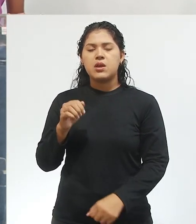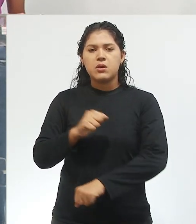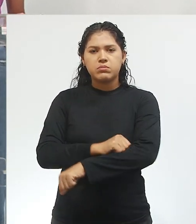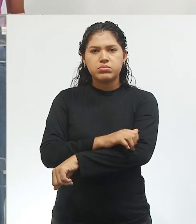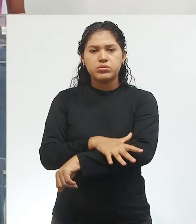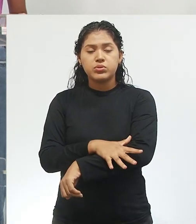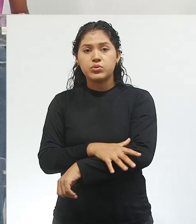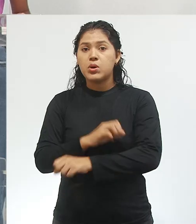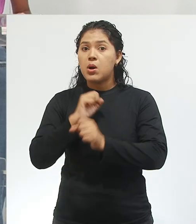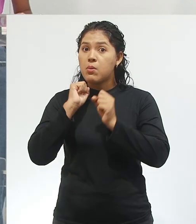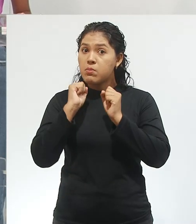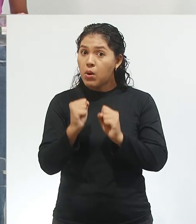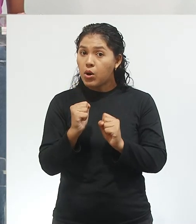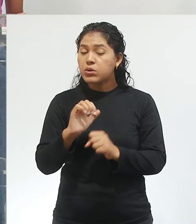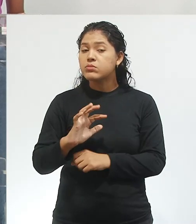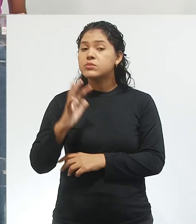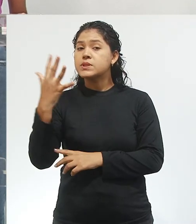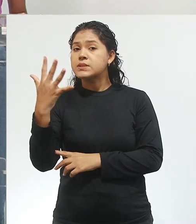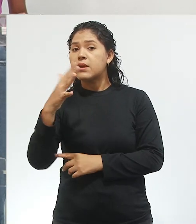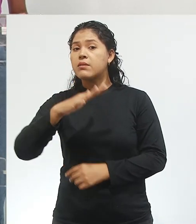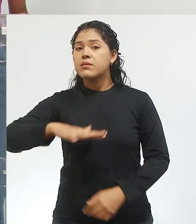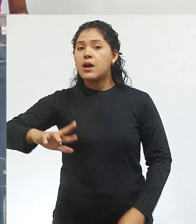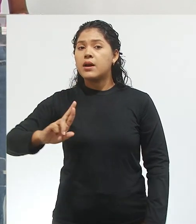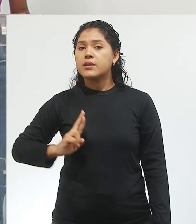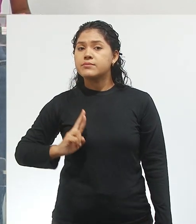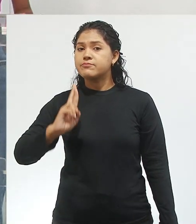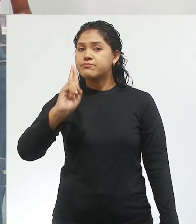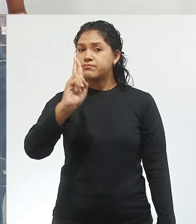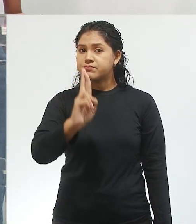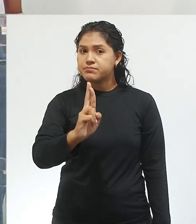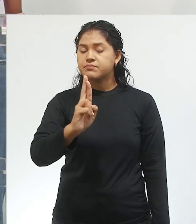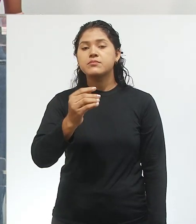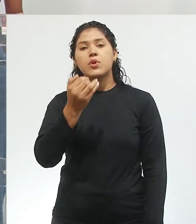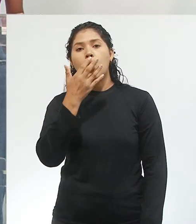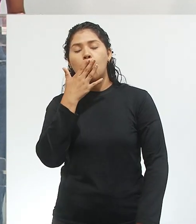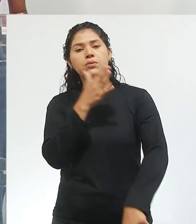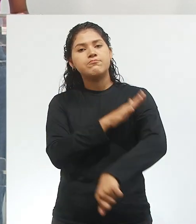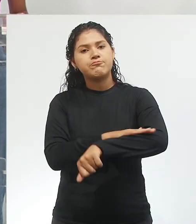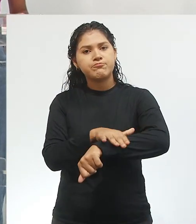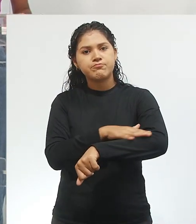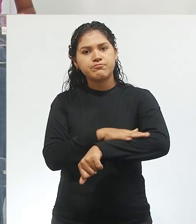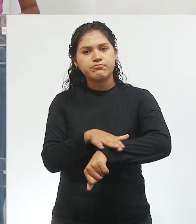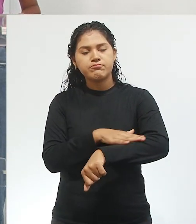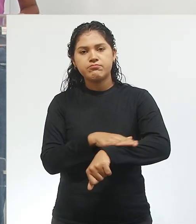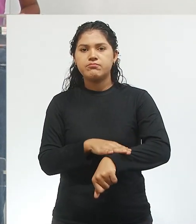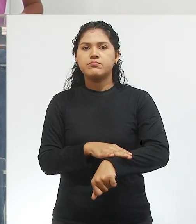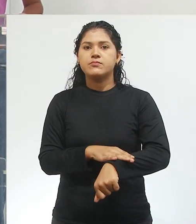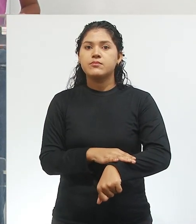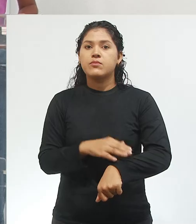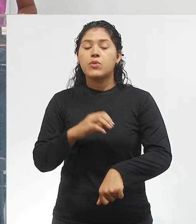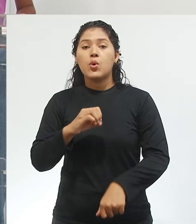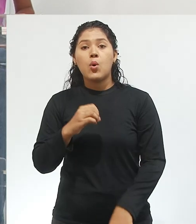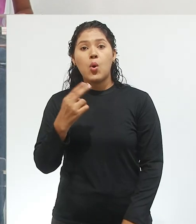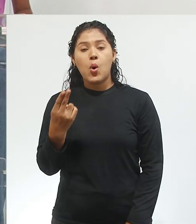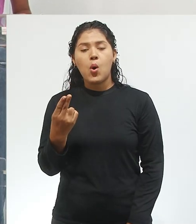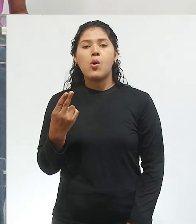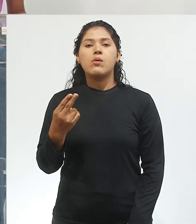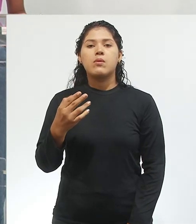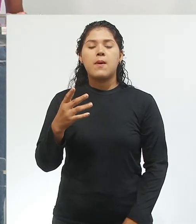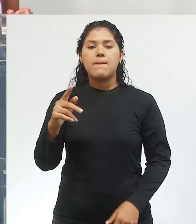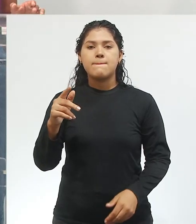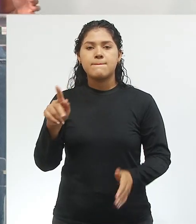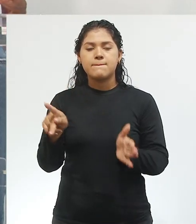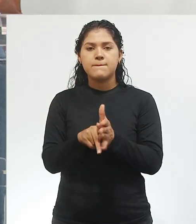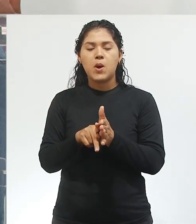cunho religioso, seja ela de cunho étnico, seja ela de cunho de orientação